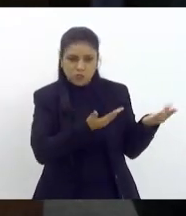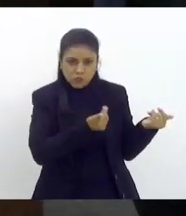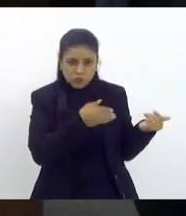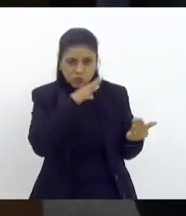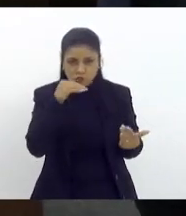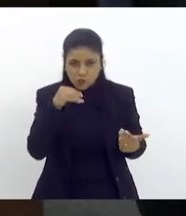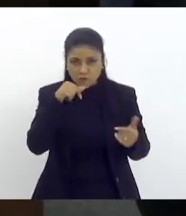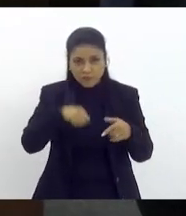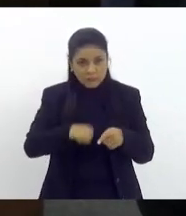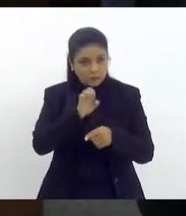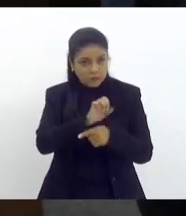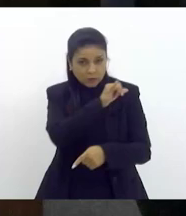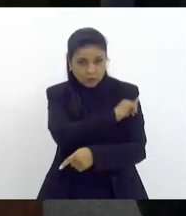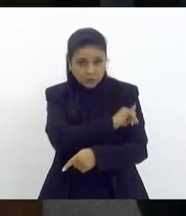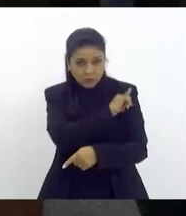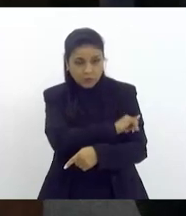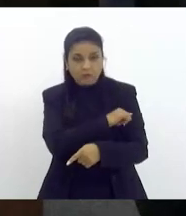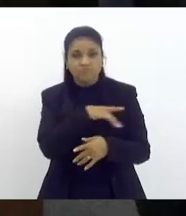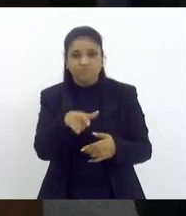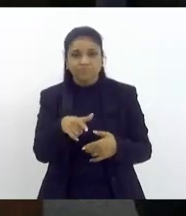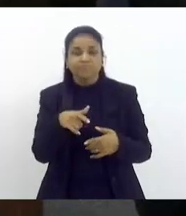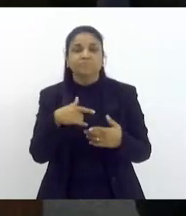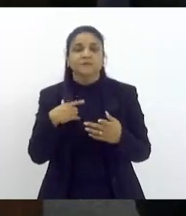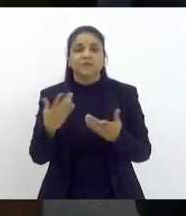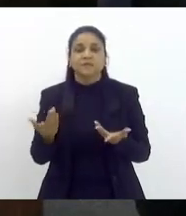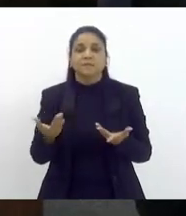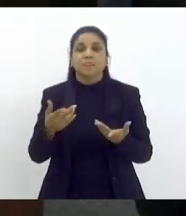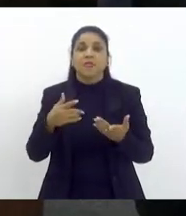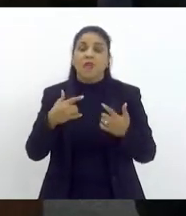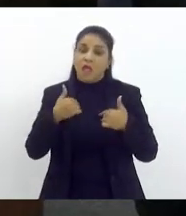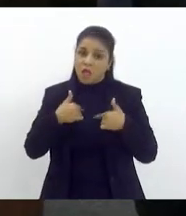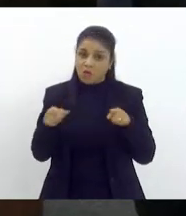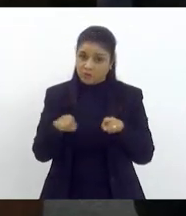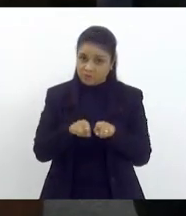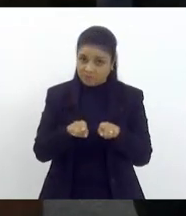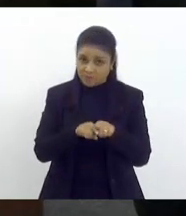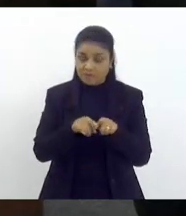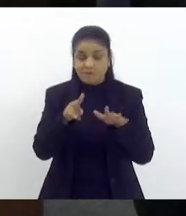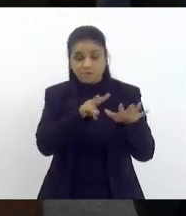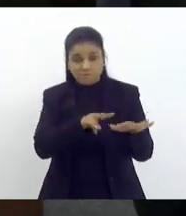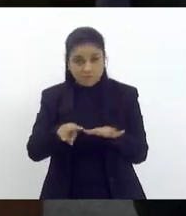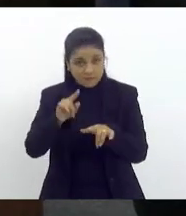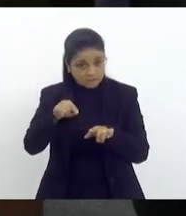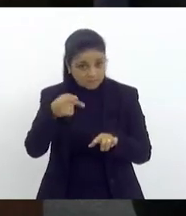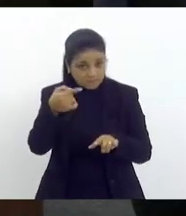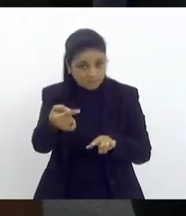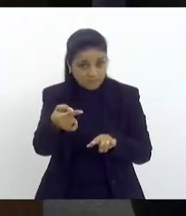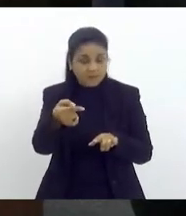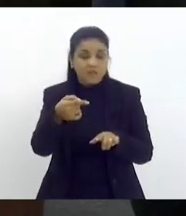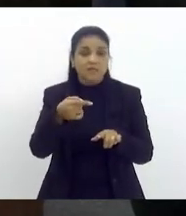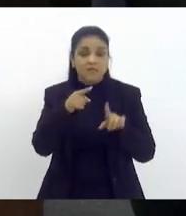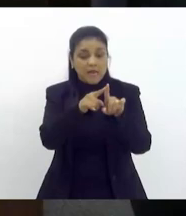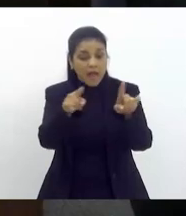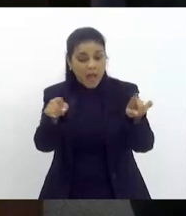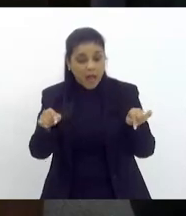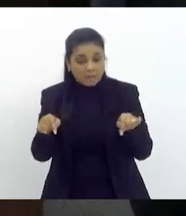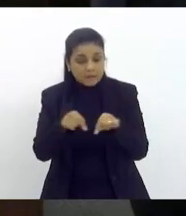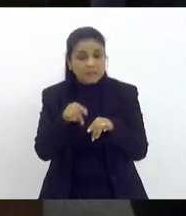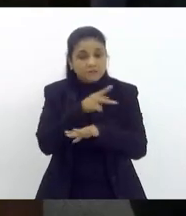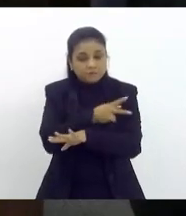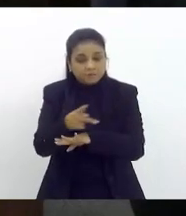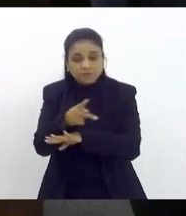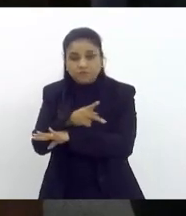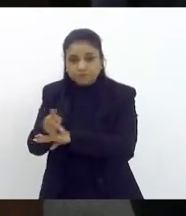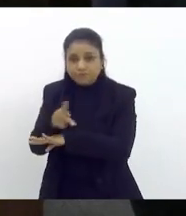povo Fluminense no estado do Rio de Janeiro então eu estarei inclusive seu presidente semana que vem indo em gabinete a gabinete